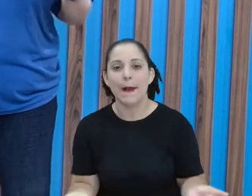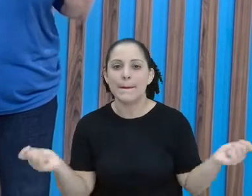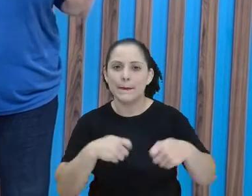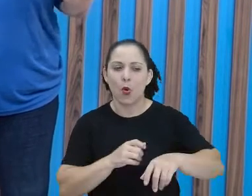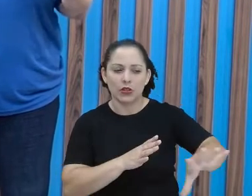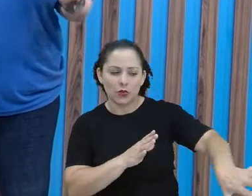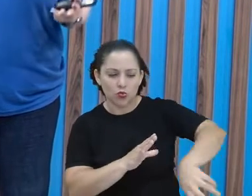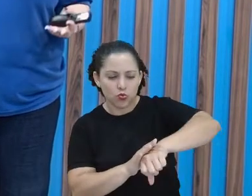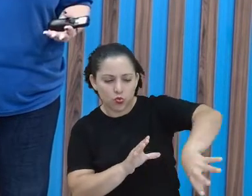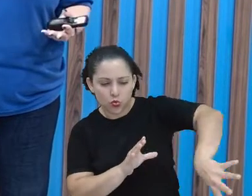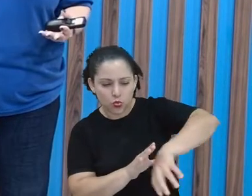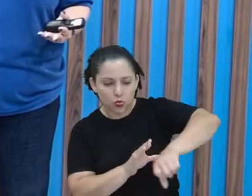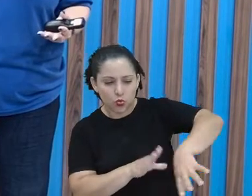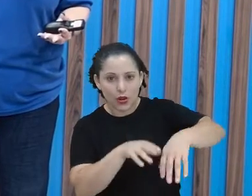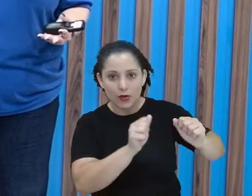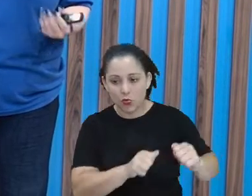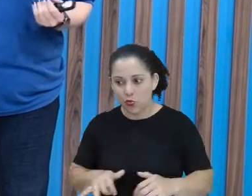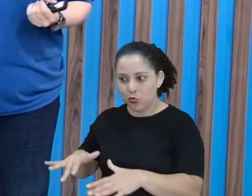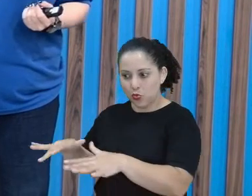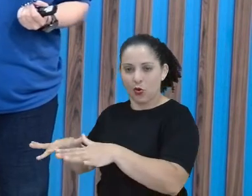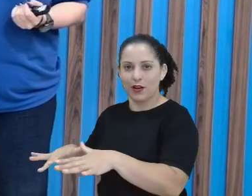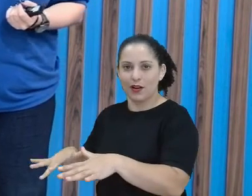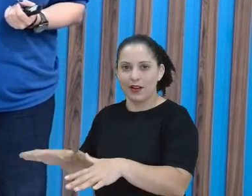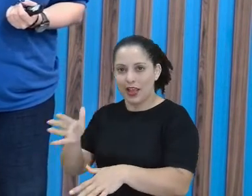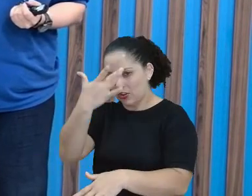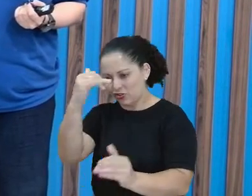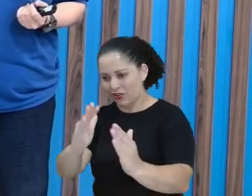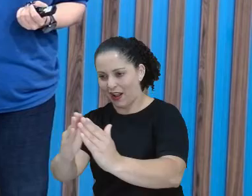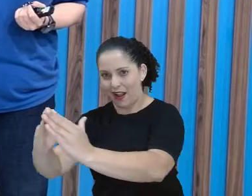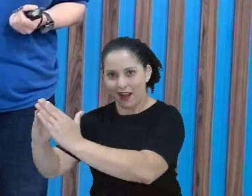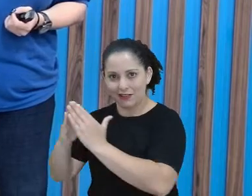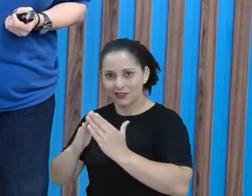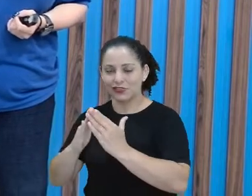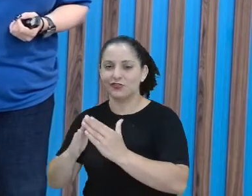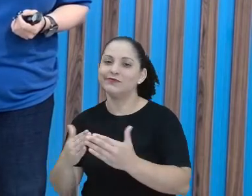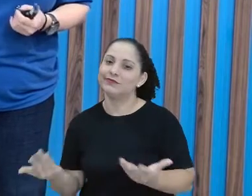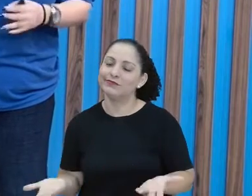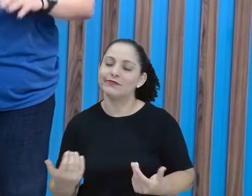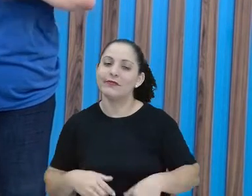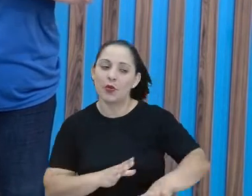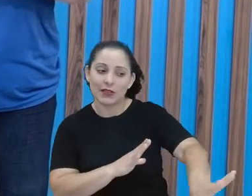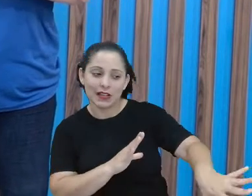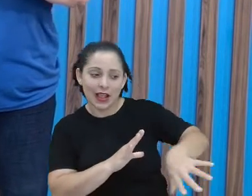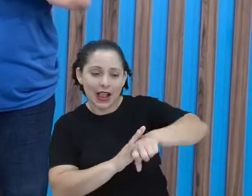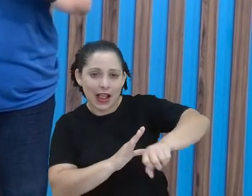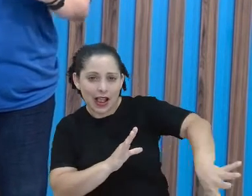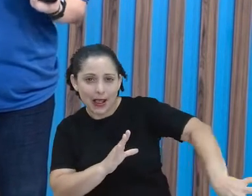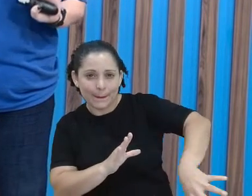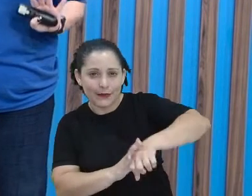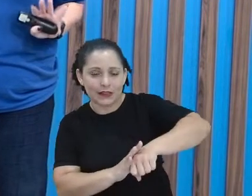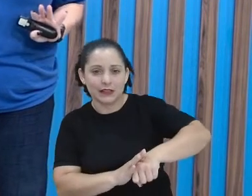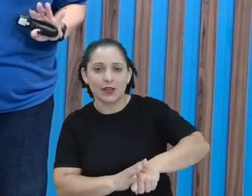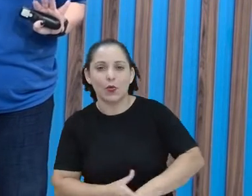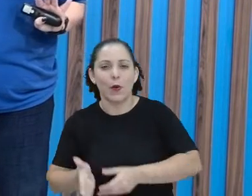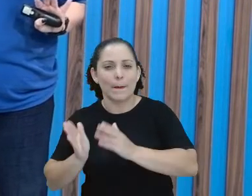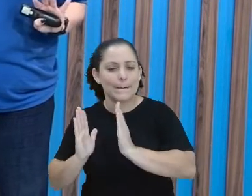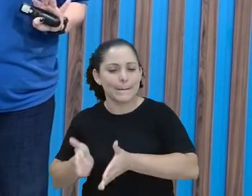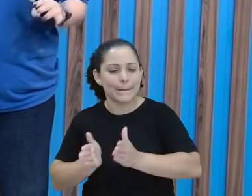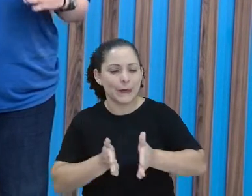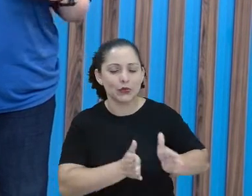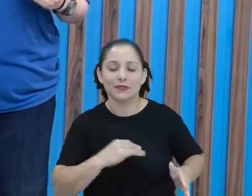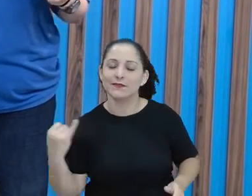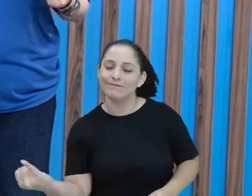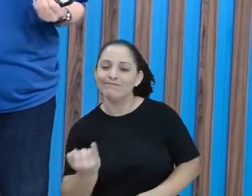a vazão de água que sai daquele manancial também, tá certo? Então, a captação é o processo